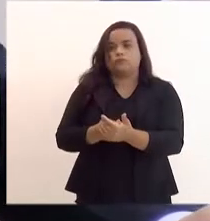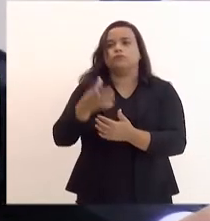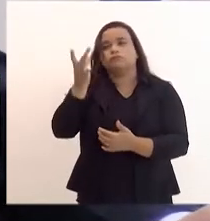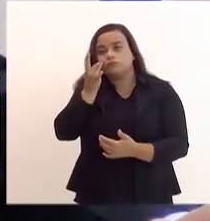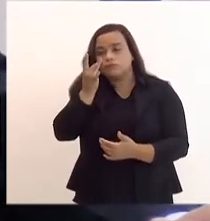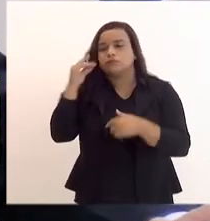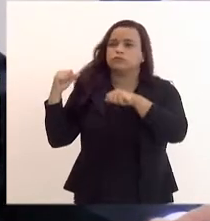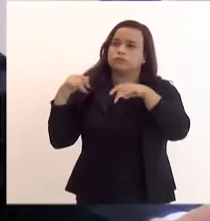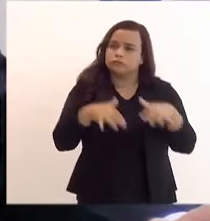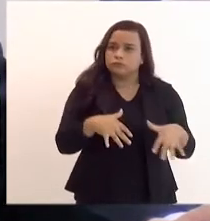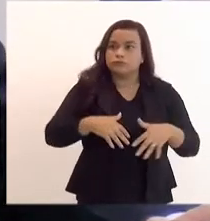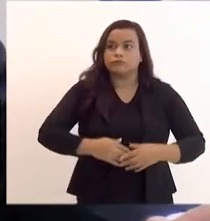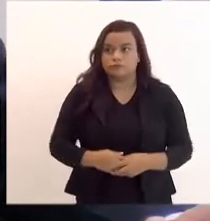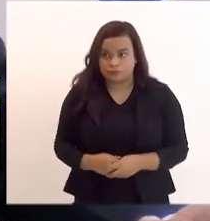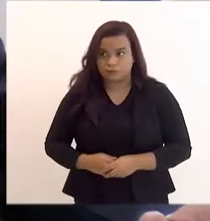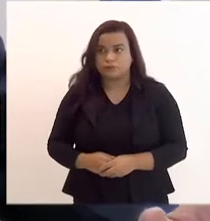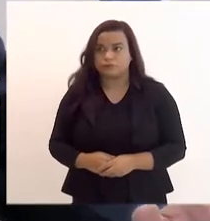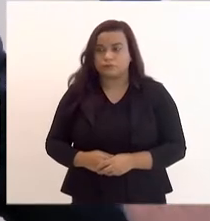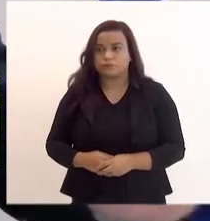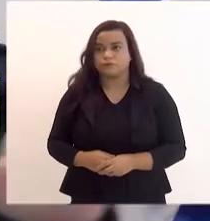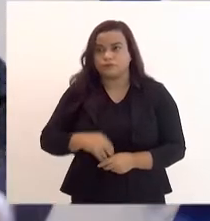fosse. Deputado Márcio Pacheco.